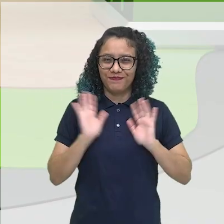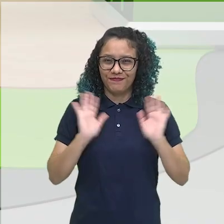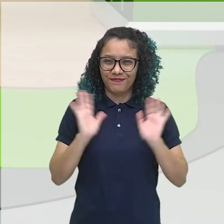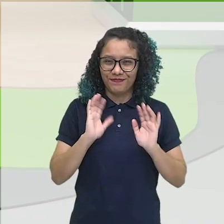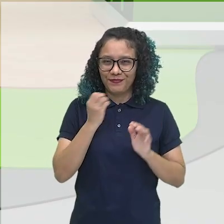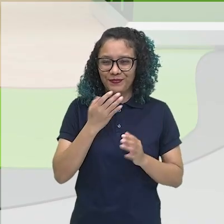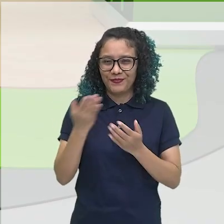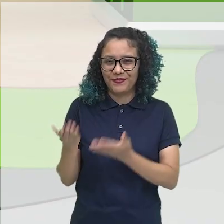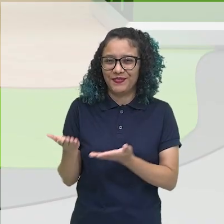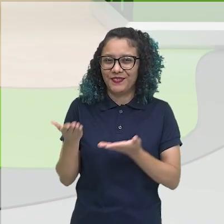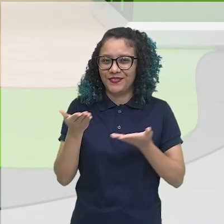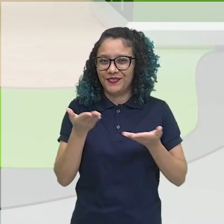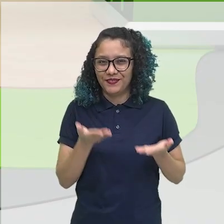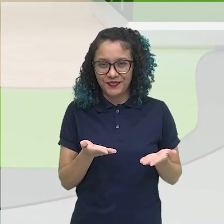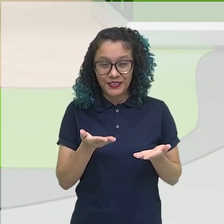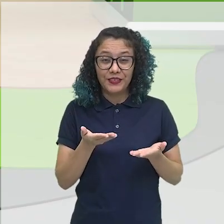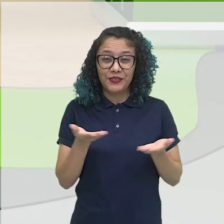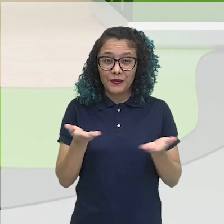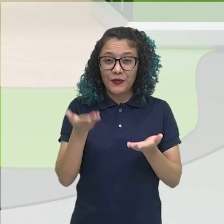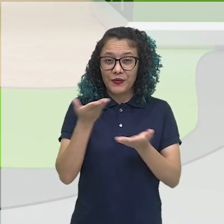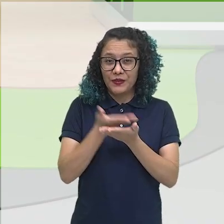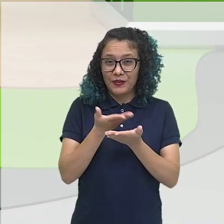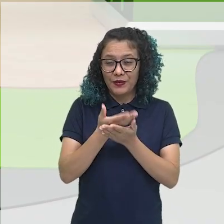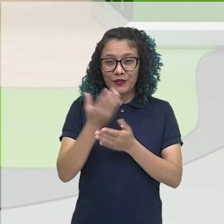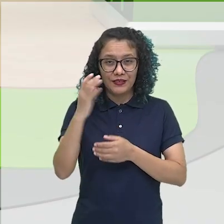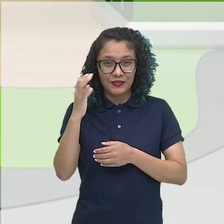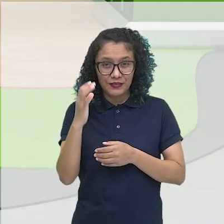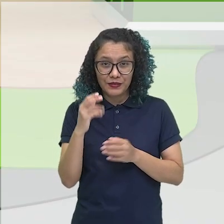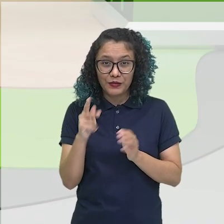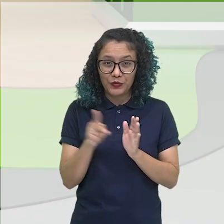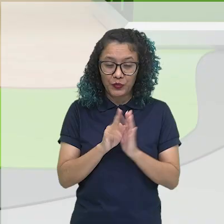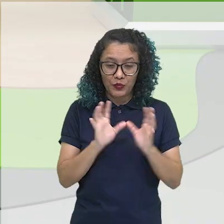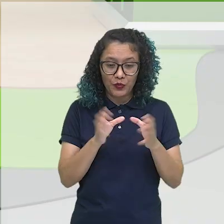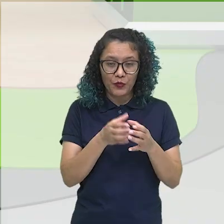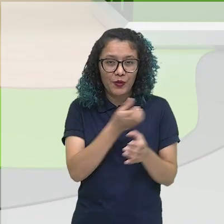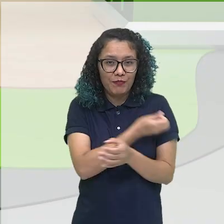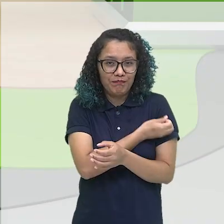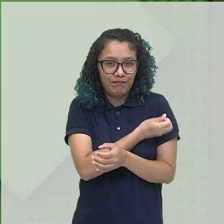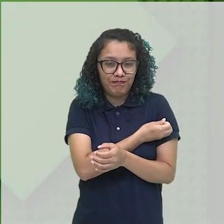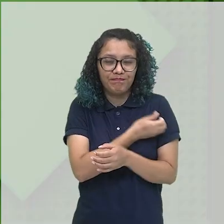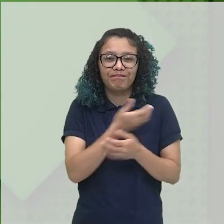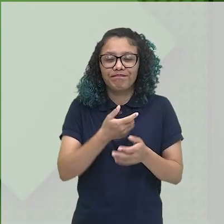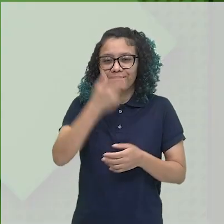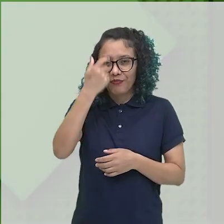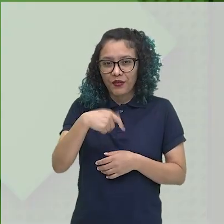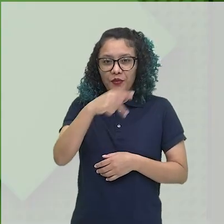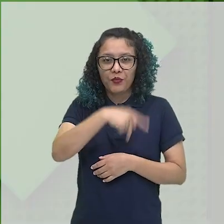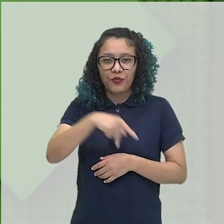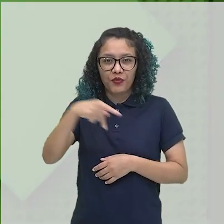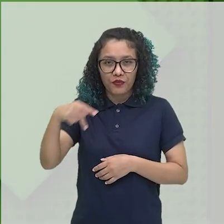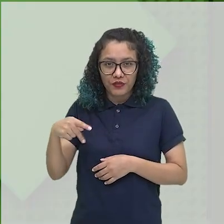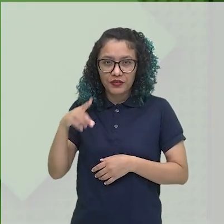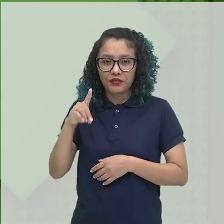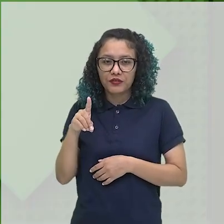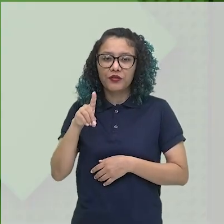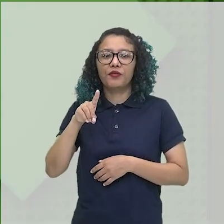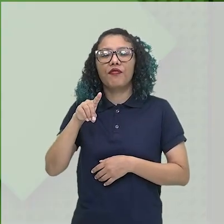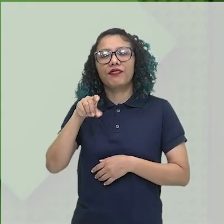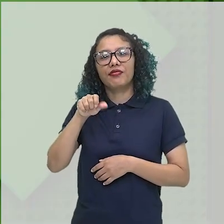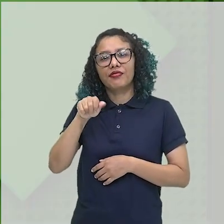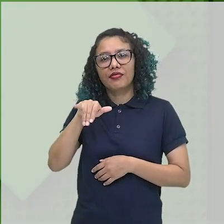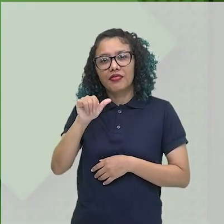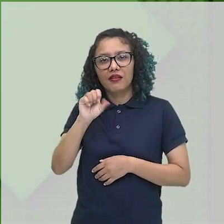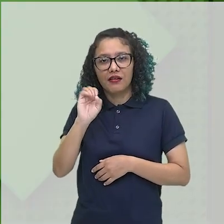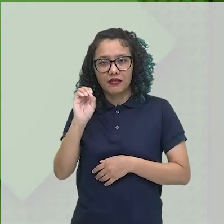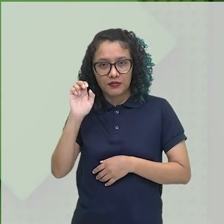Olá, sejam bem-vindos aí para a nossa aula de Ciências do sexto ano. Eu sou o professor Daison